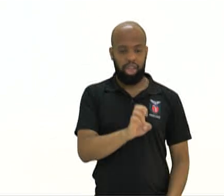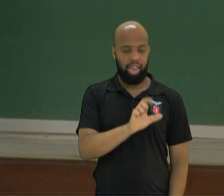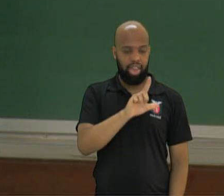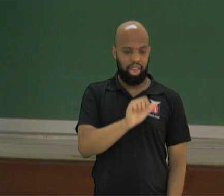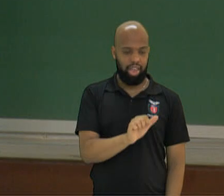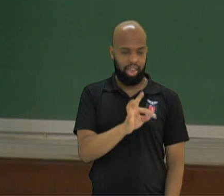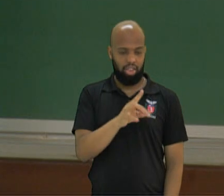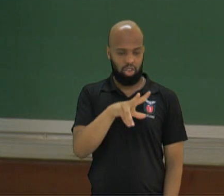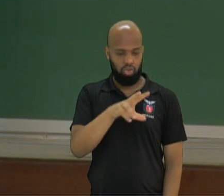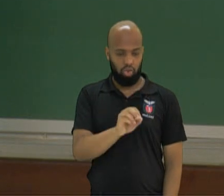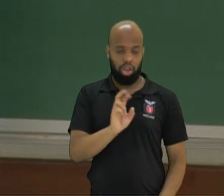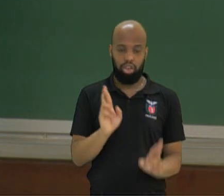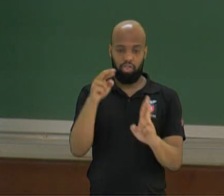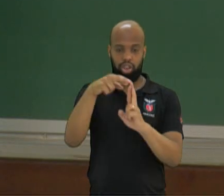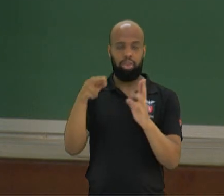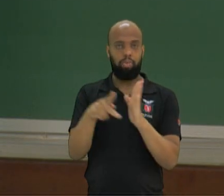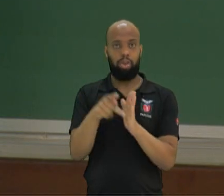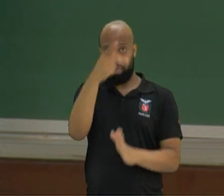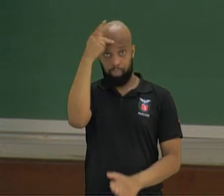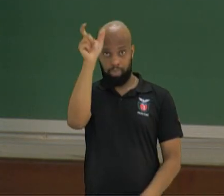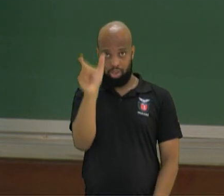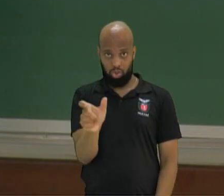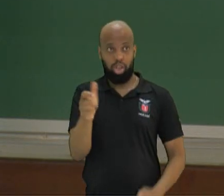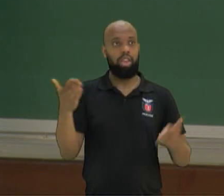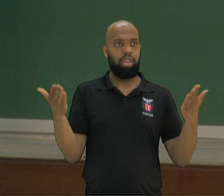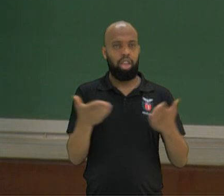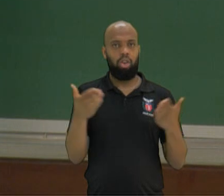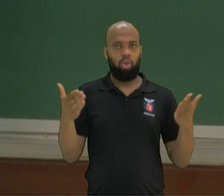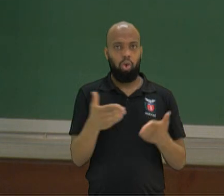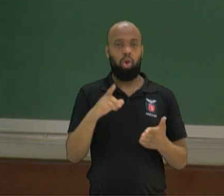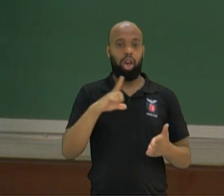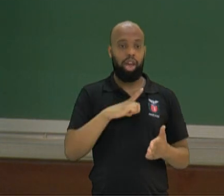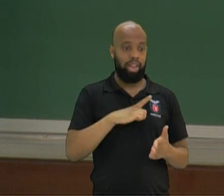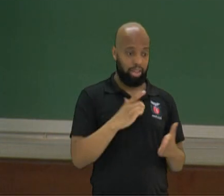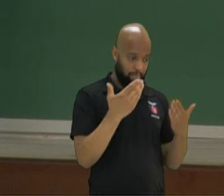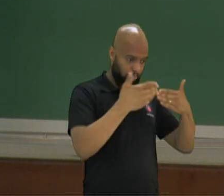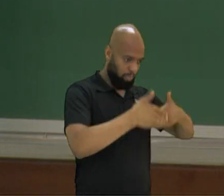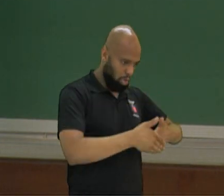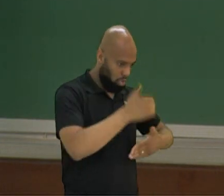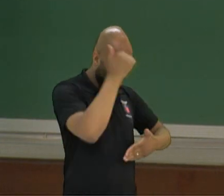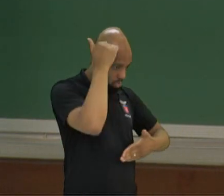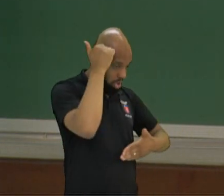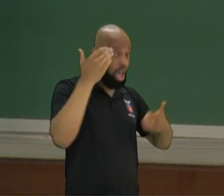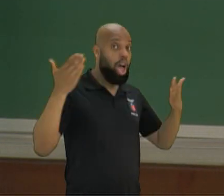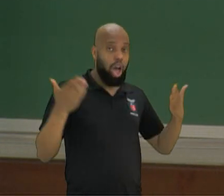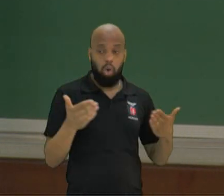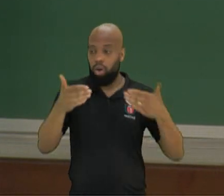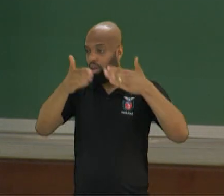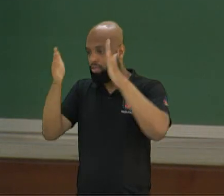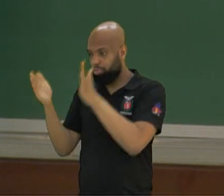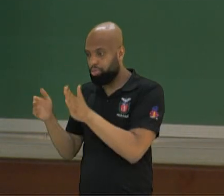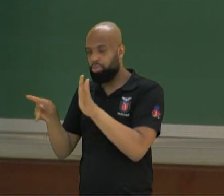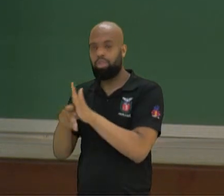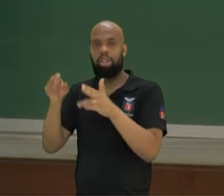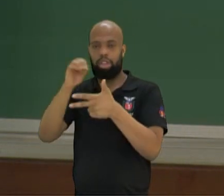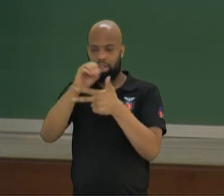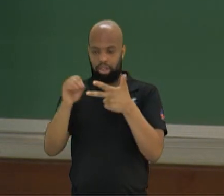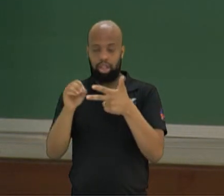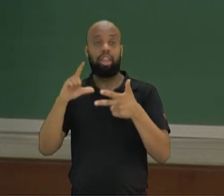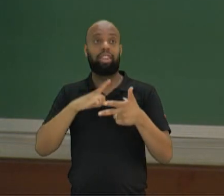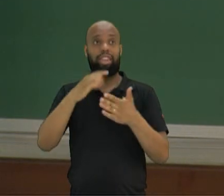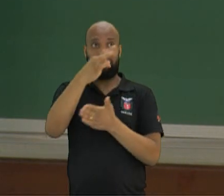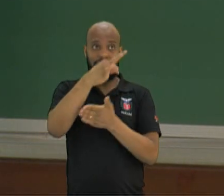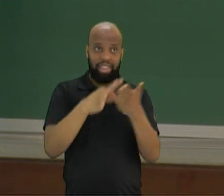se referir a pessoas. Agora, saímos da Unesp e vamos para o Enem, beleza? Aqui está o